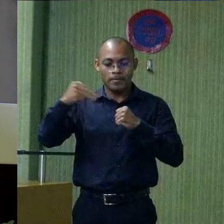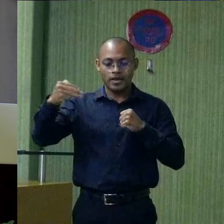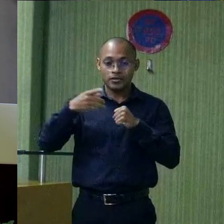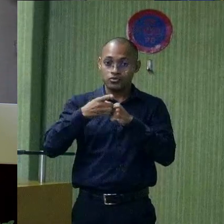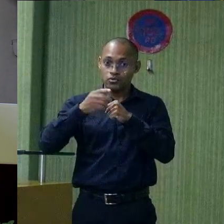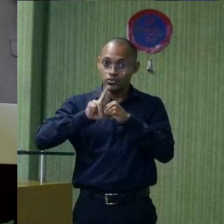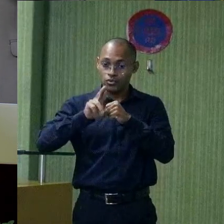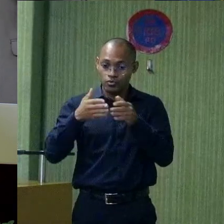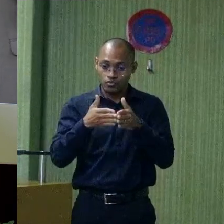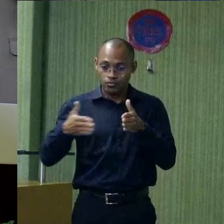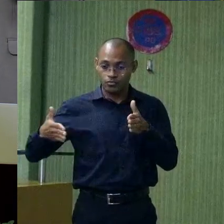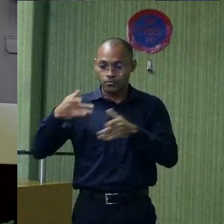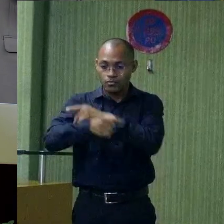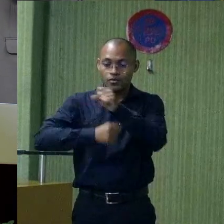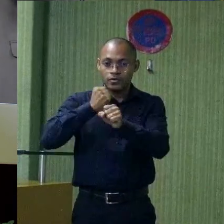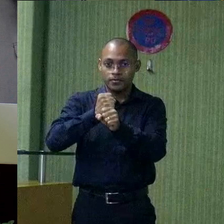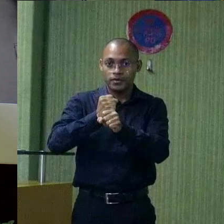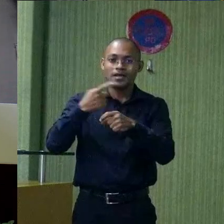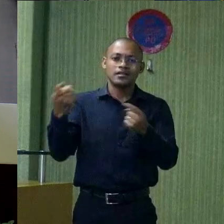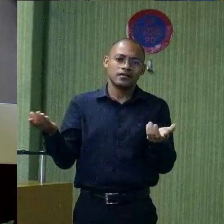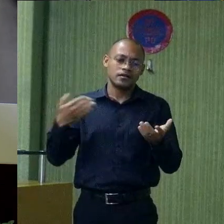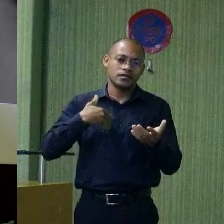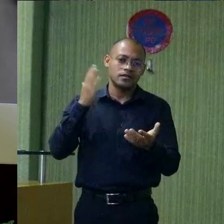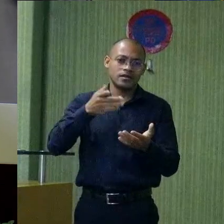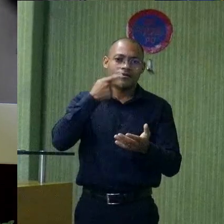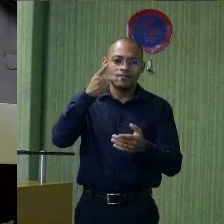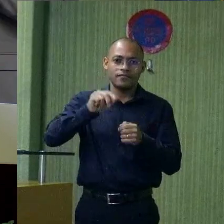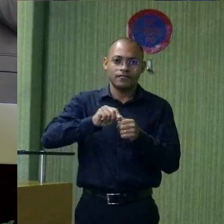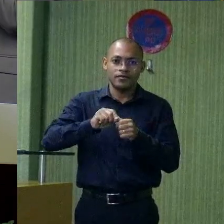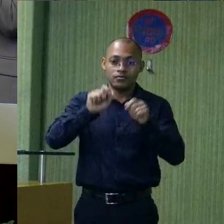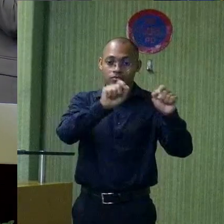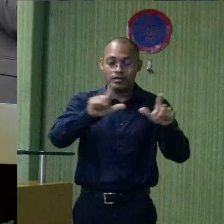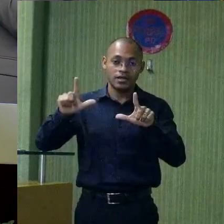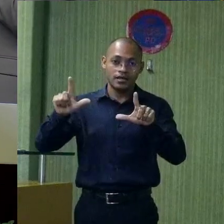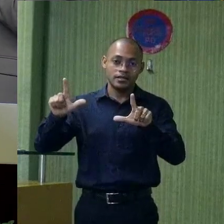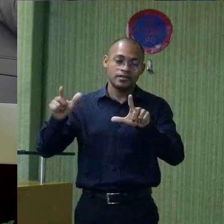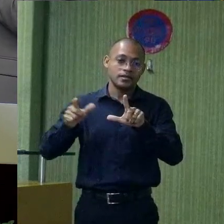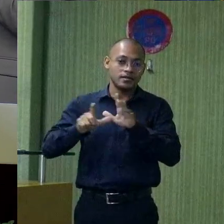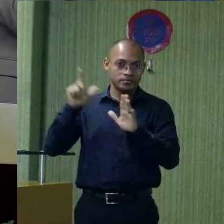especificando um pouco mais aquelas metas que a gente viu no slide anterior